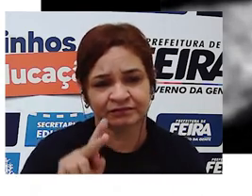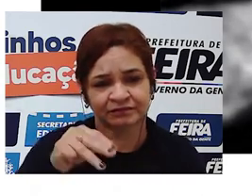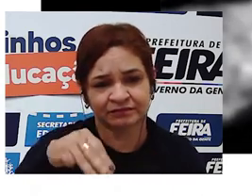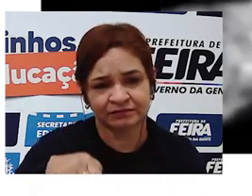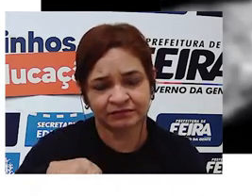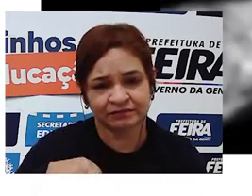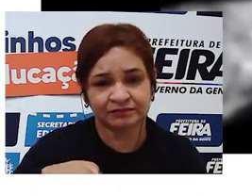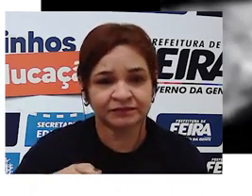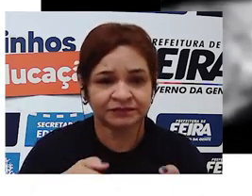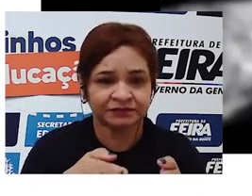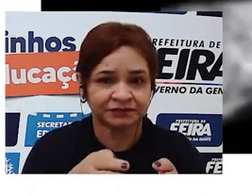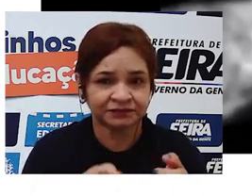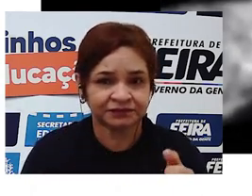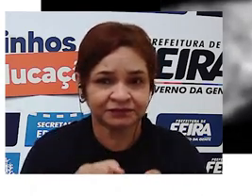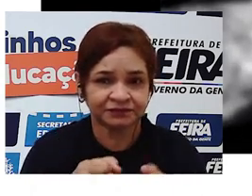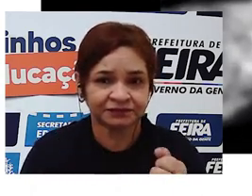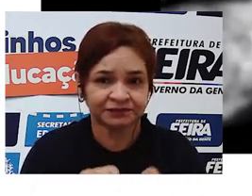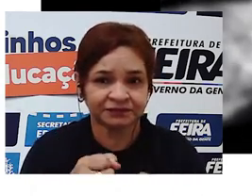rodovia.